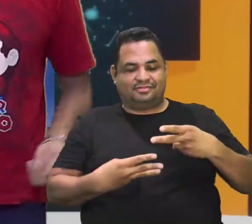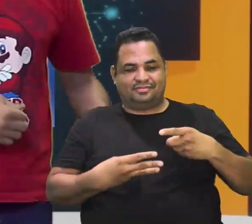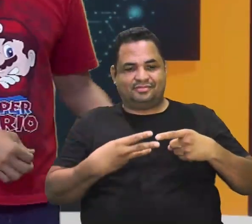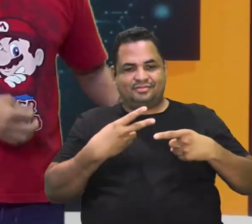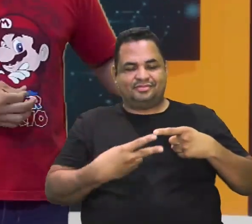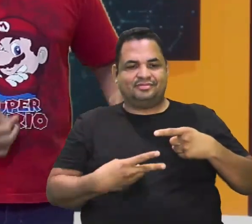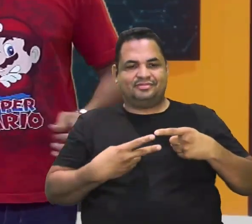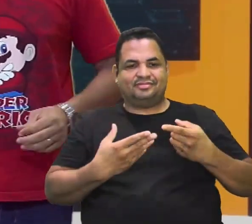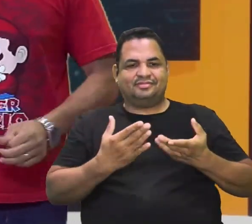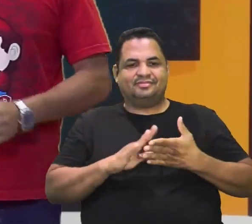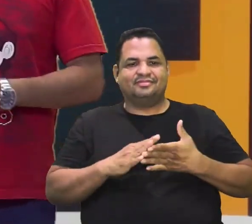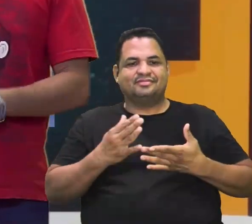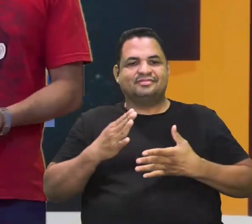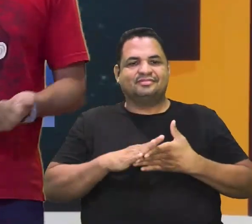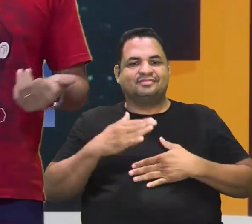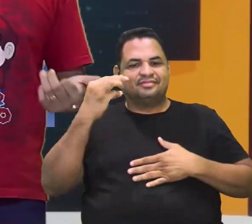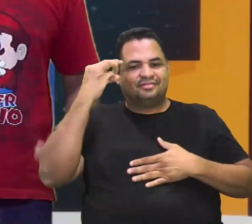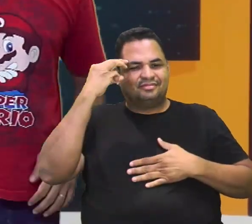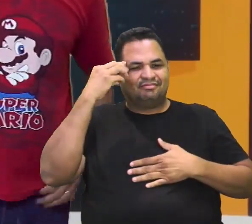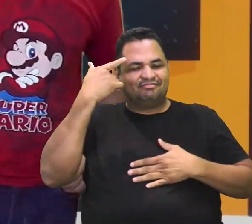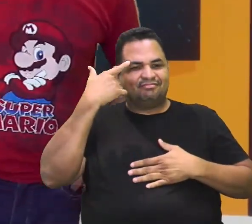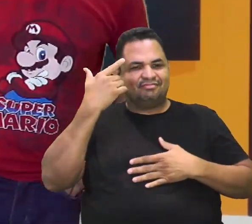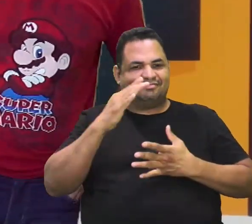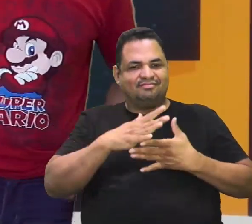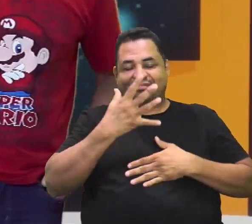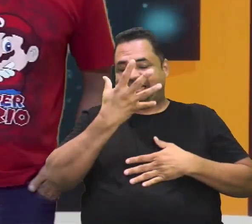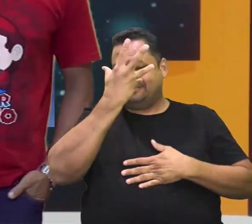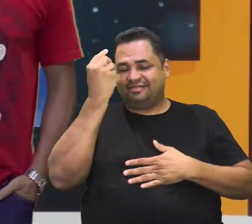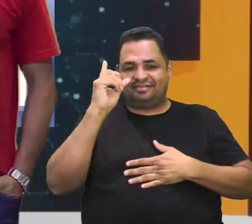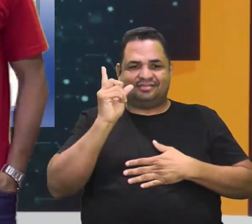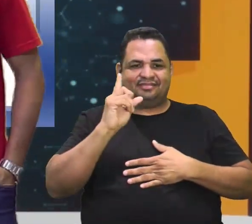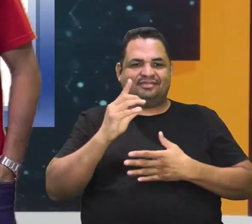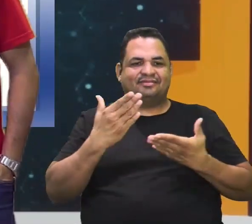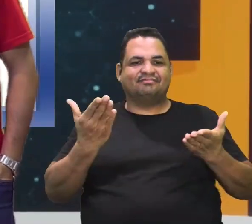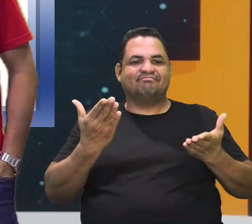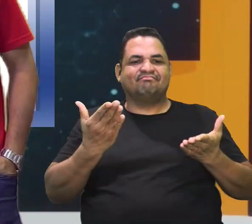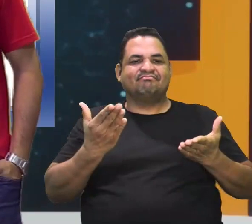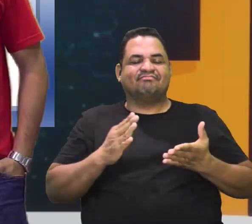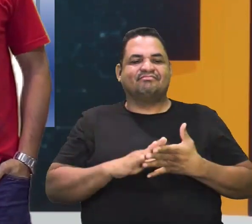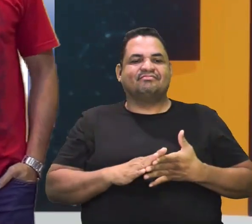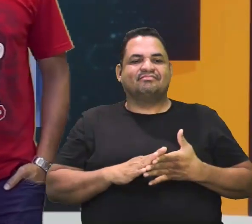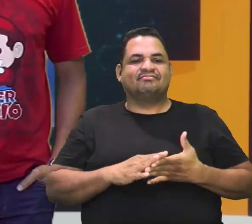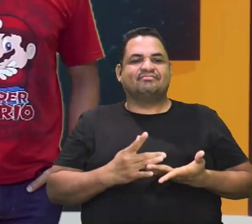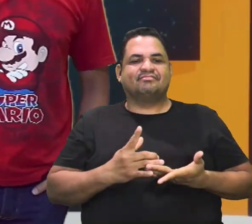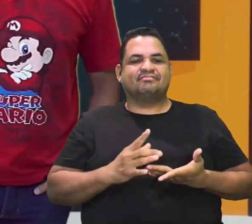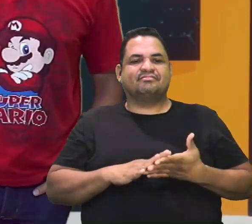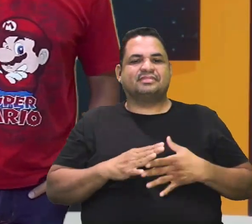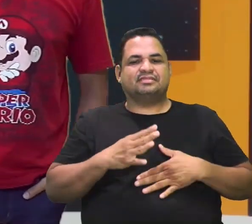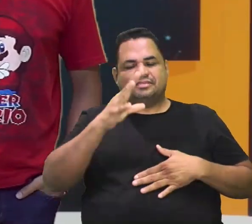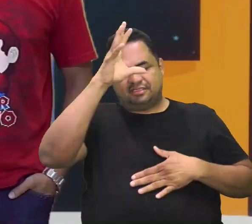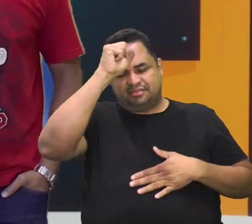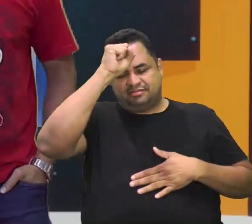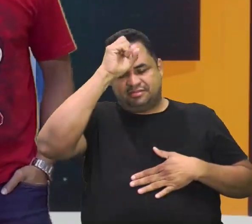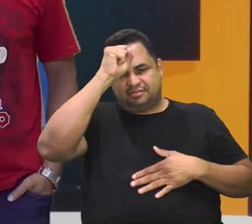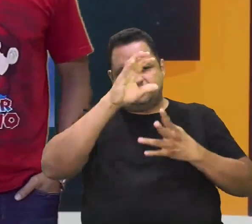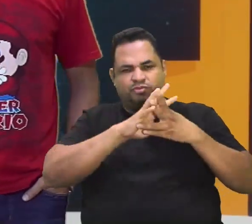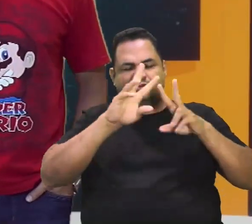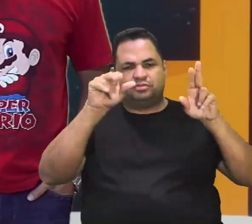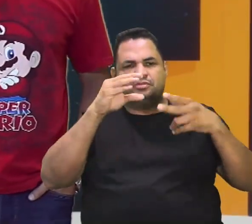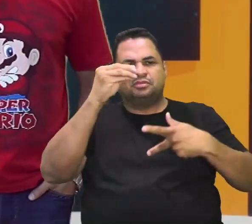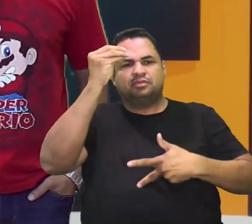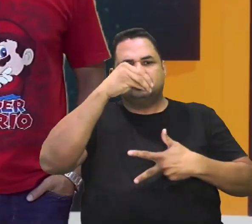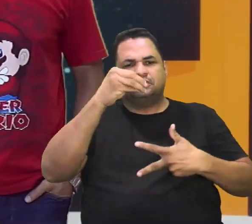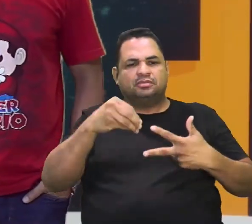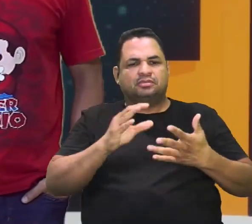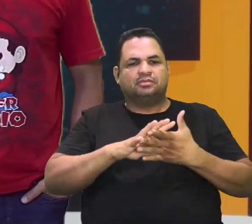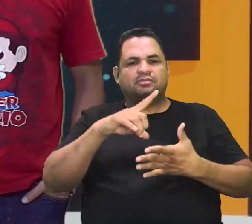sobre 2. Fica na memória e, claro, não esquece, né? E quanto mais a gente fixa algum assunto, no Enem